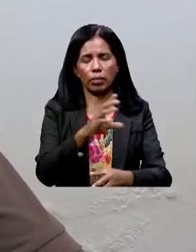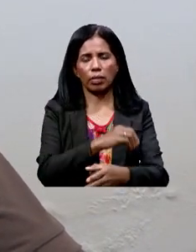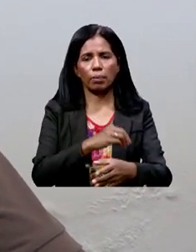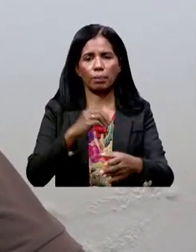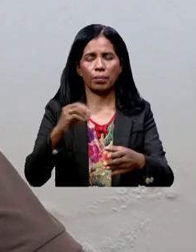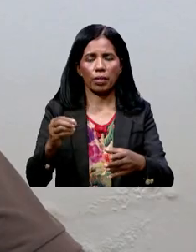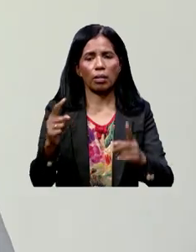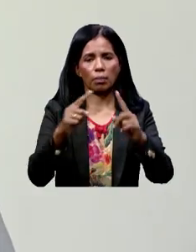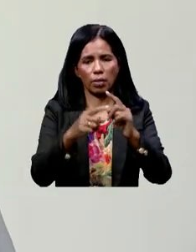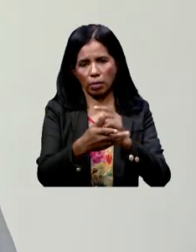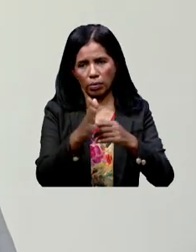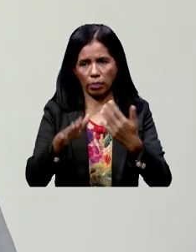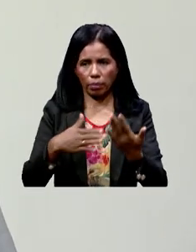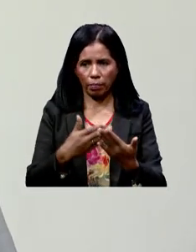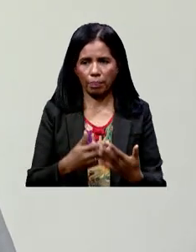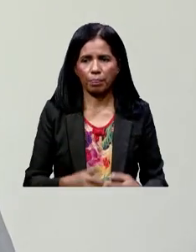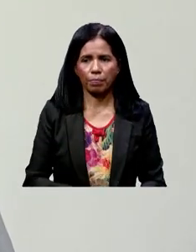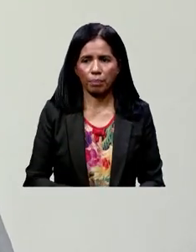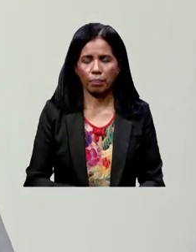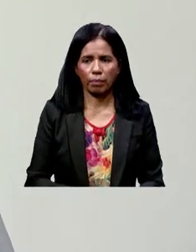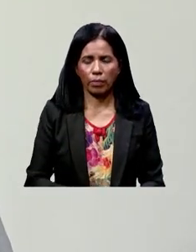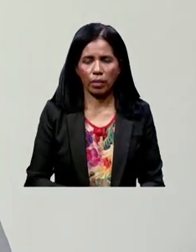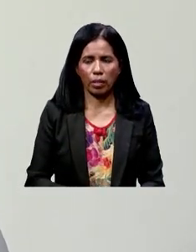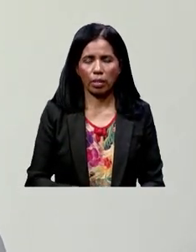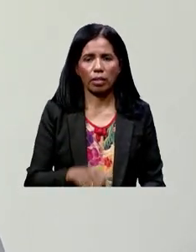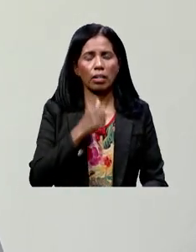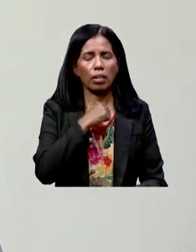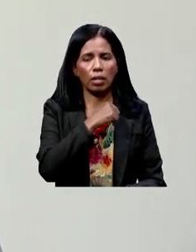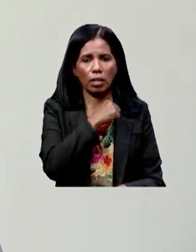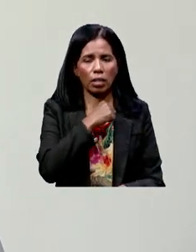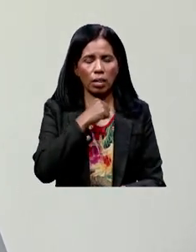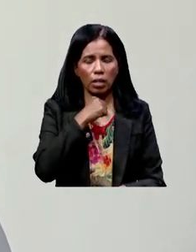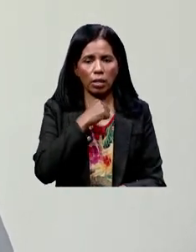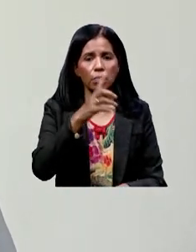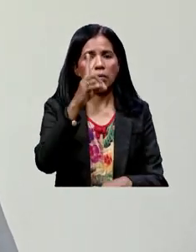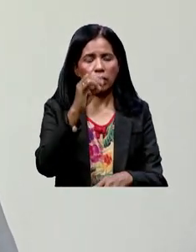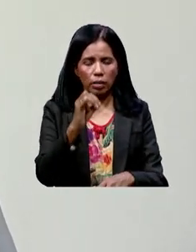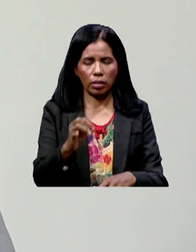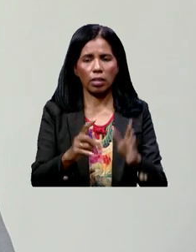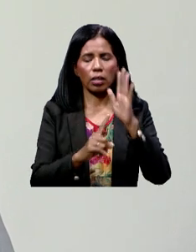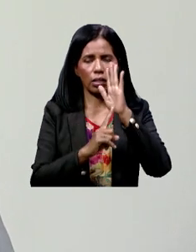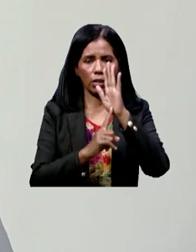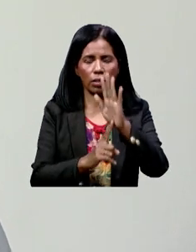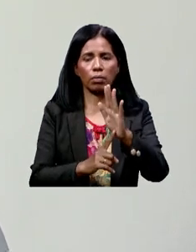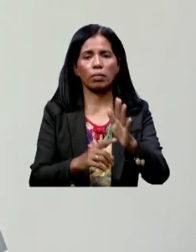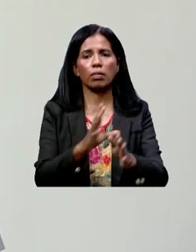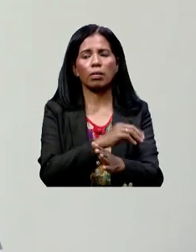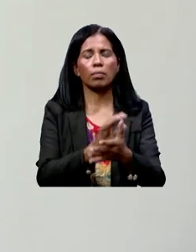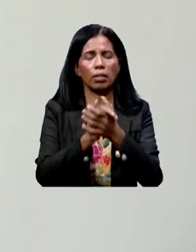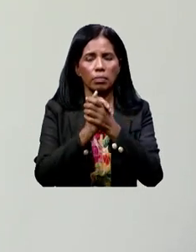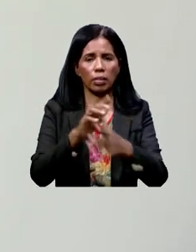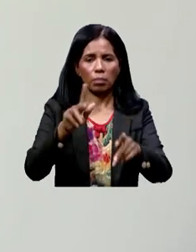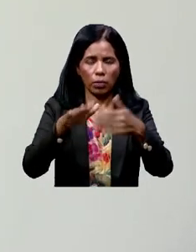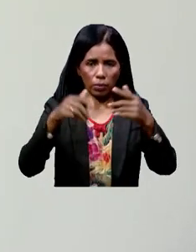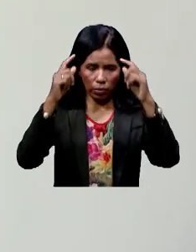Fitri ba ita bawa tsira hutu. Vigário Geral Arquidiocese de Dili hatou felicitação ba comunidade muçulmana hotu ia Timor